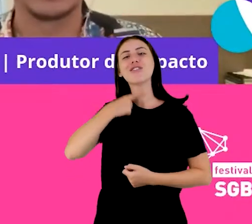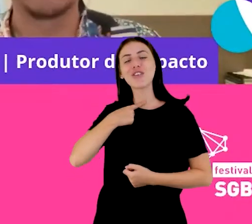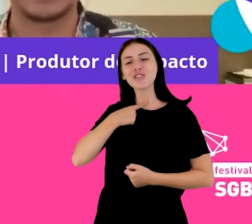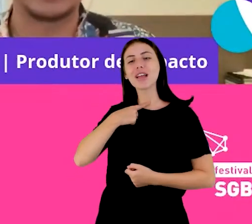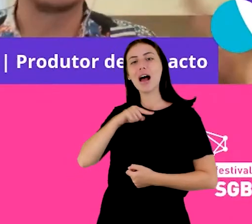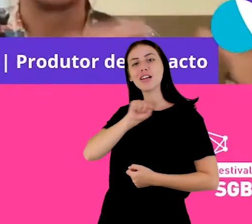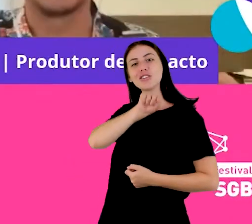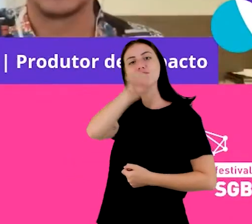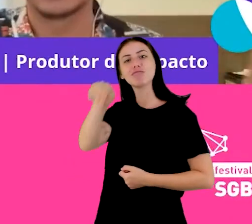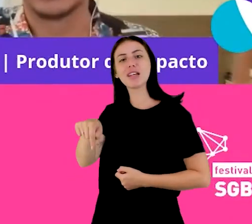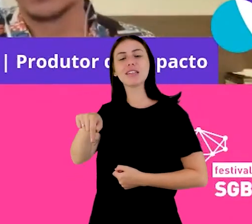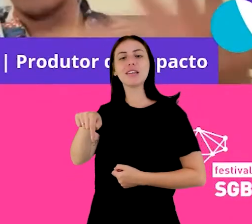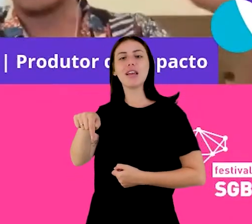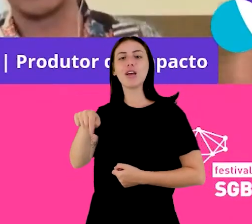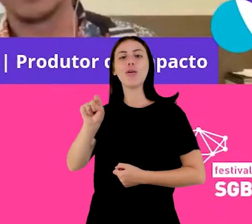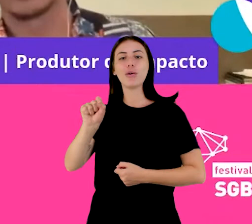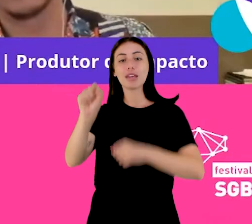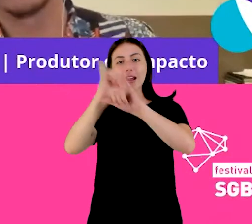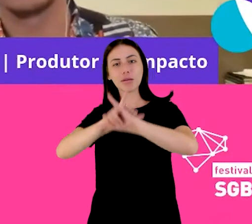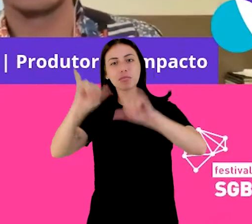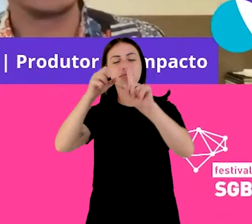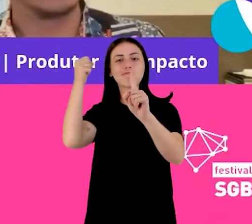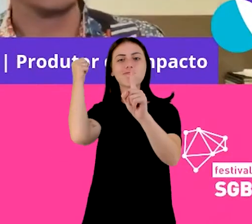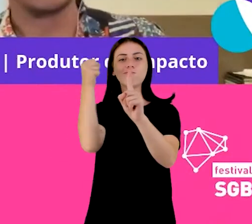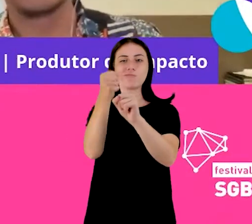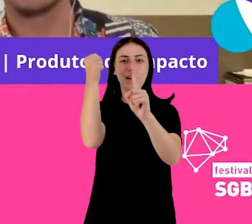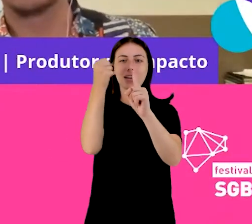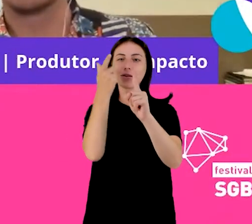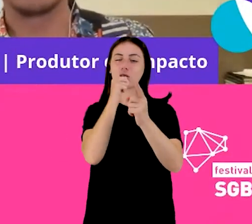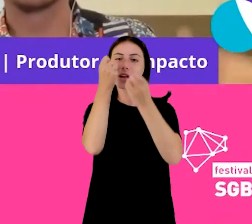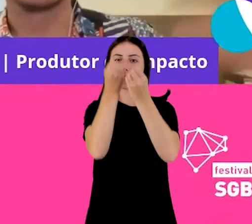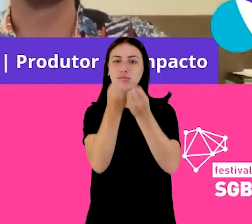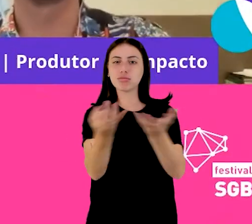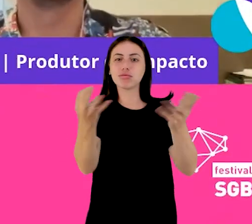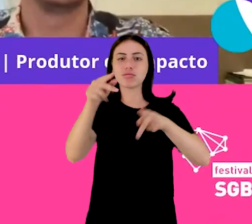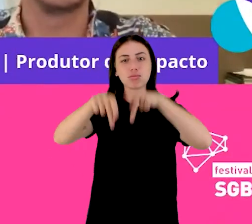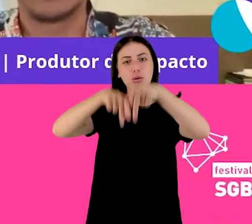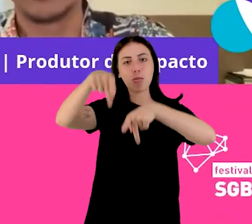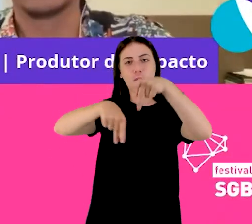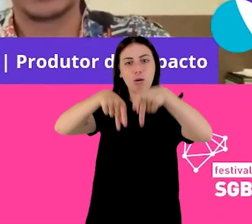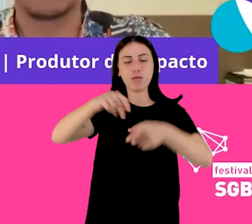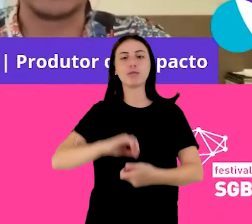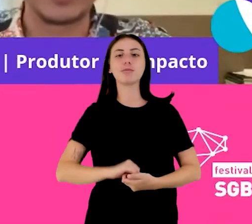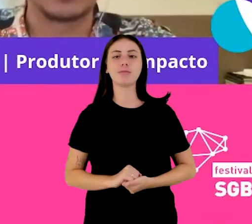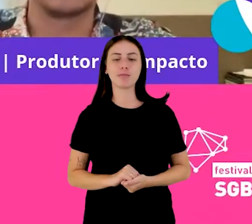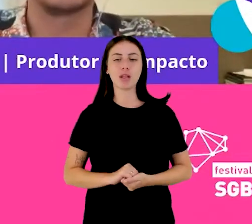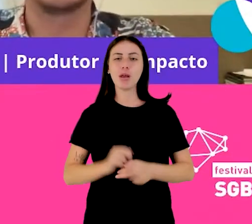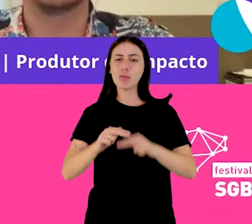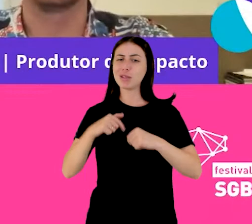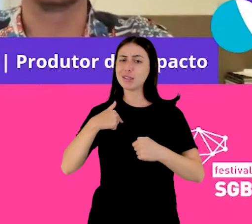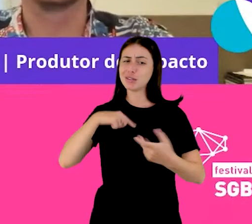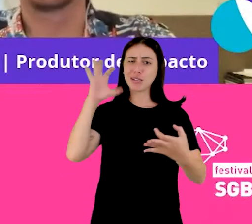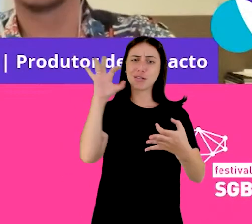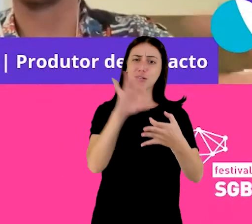mobilizar, né? Eu, paralelo a esse mundo mais mainstream do cinema que eu atuava tanto, eu me envolvia muito com causas de ONGs, até com audiovisual, né?